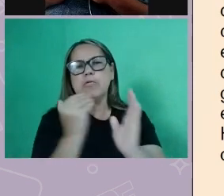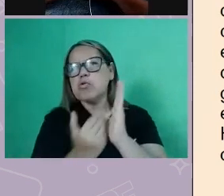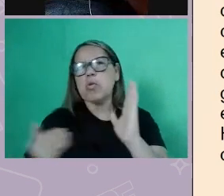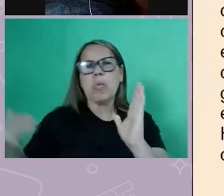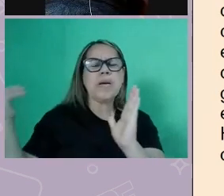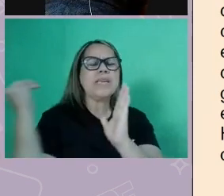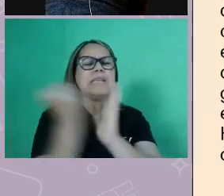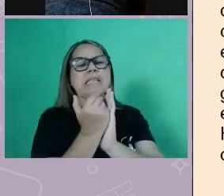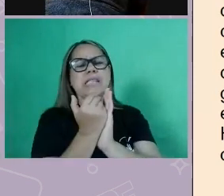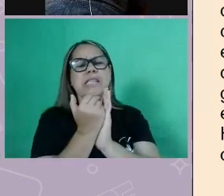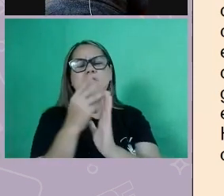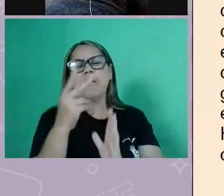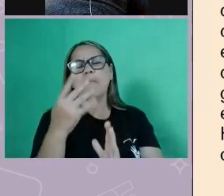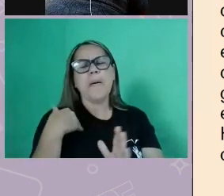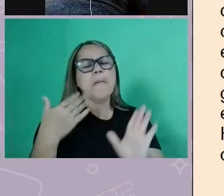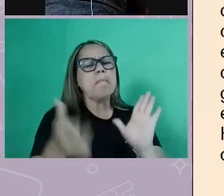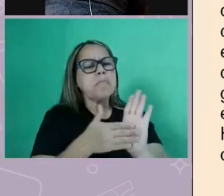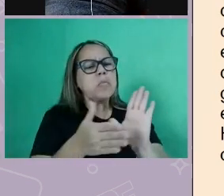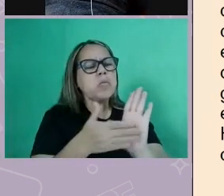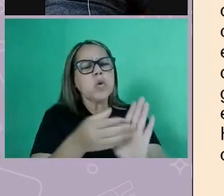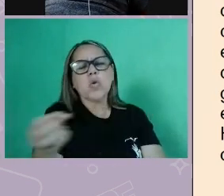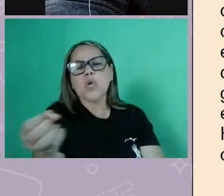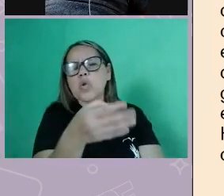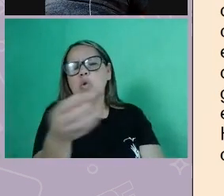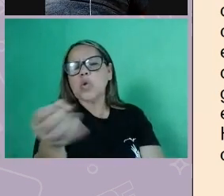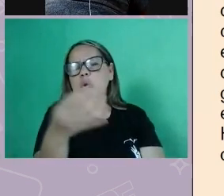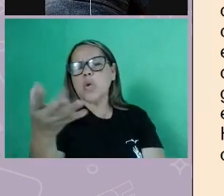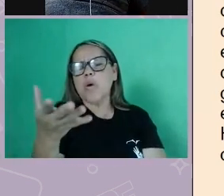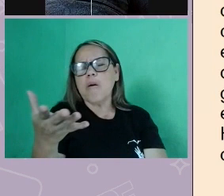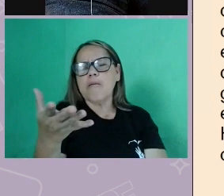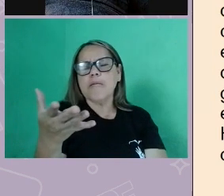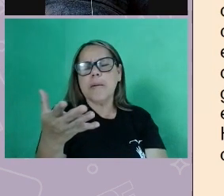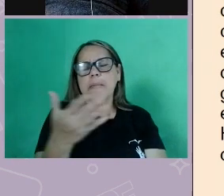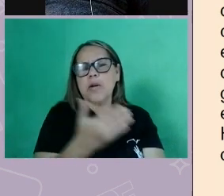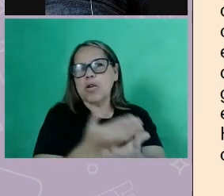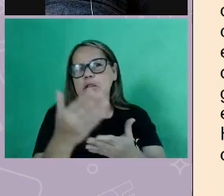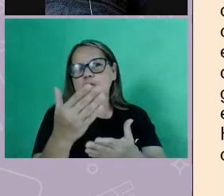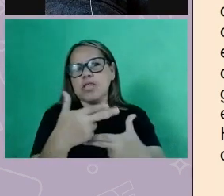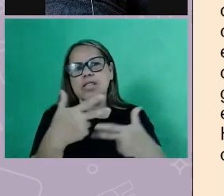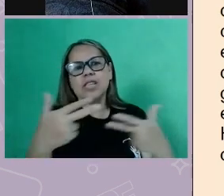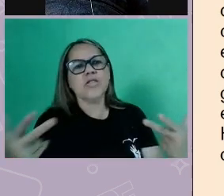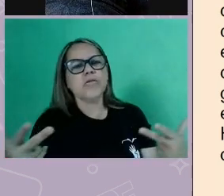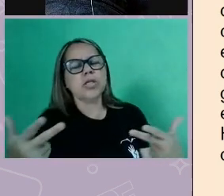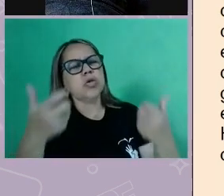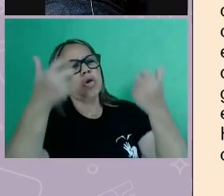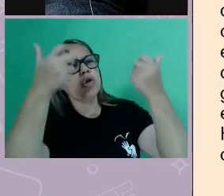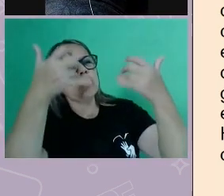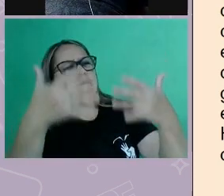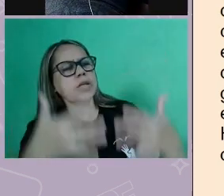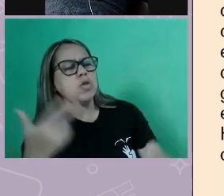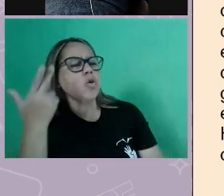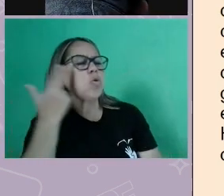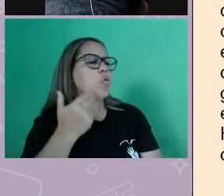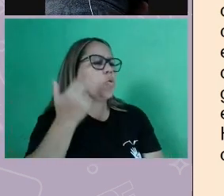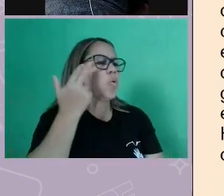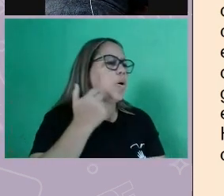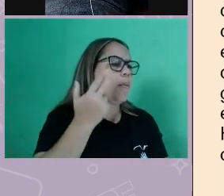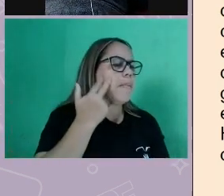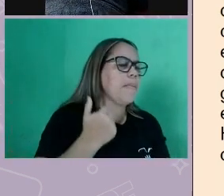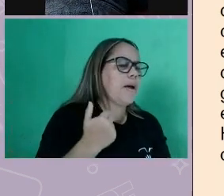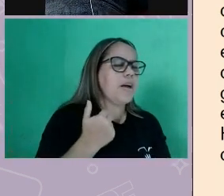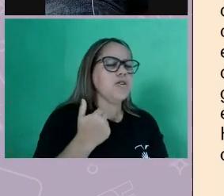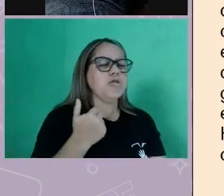propor novas explicações para a origem das coisas explicações não mais baseadas em lendas em